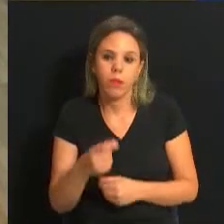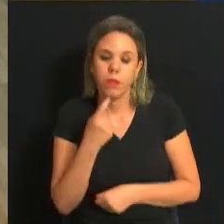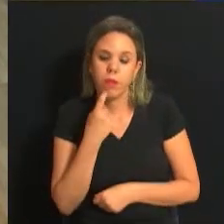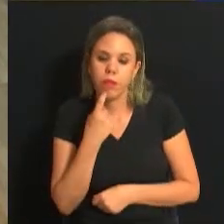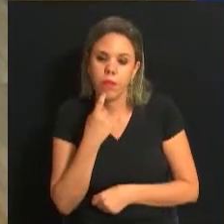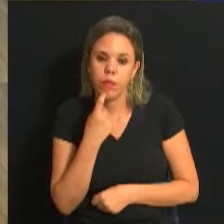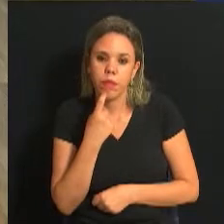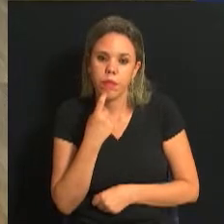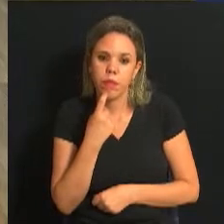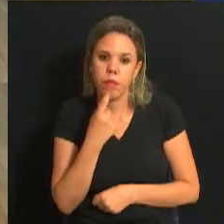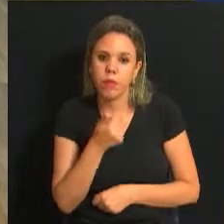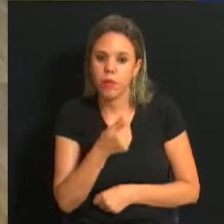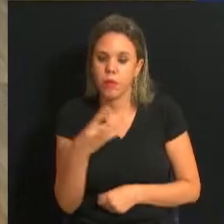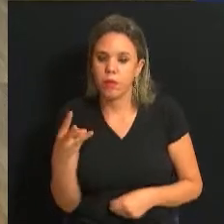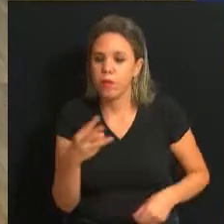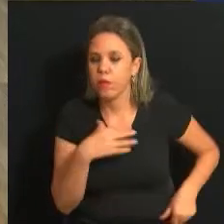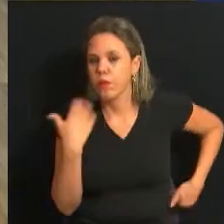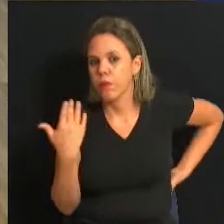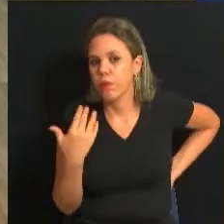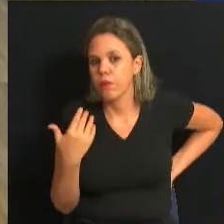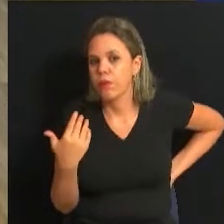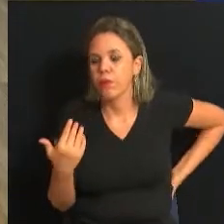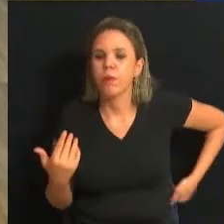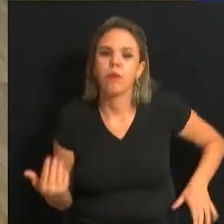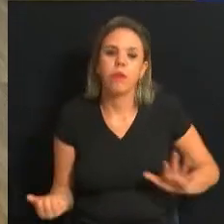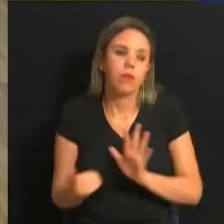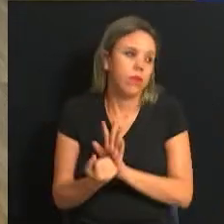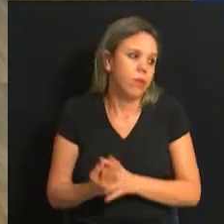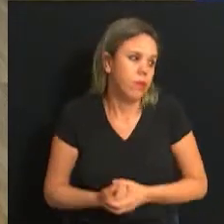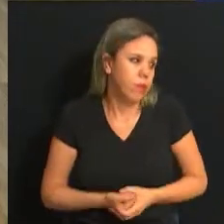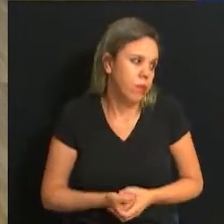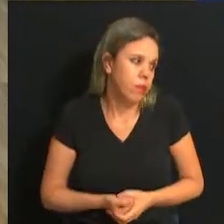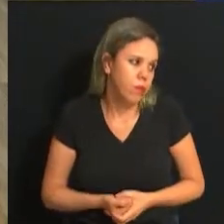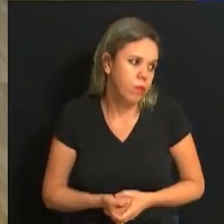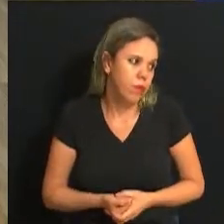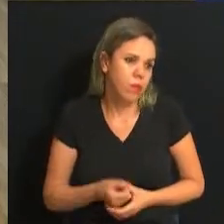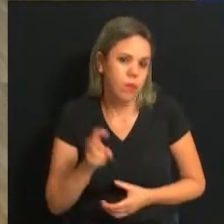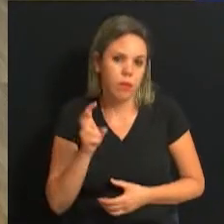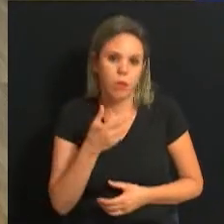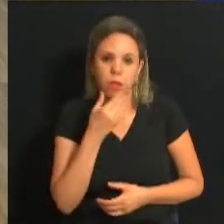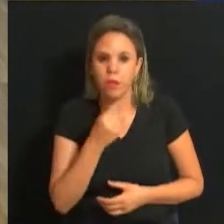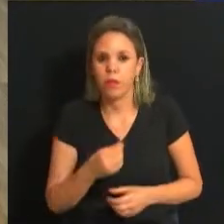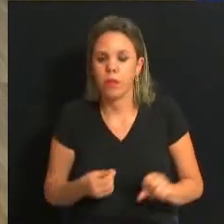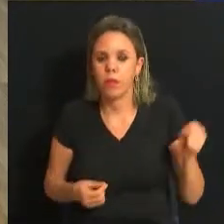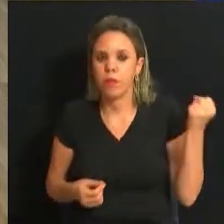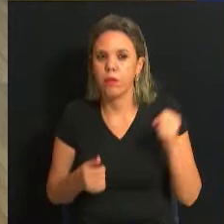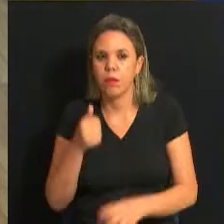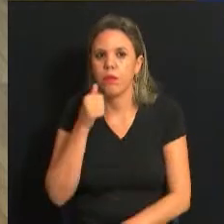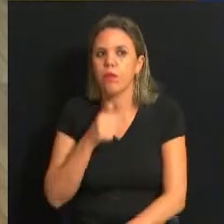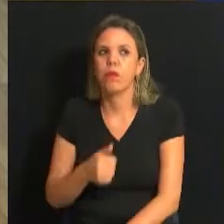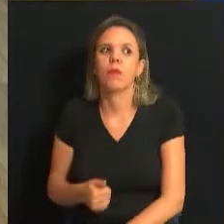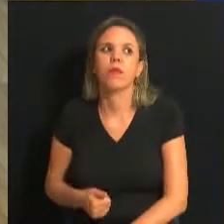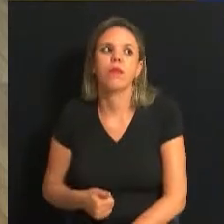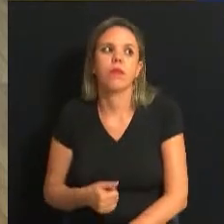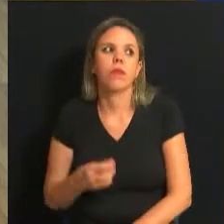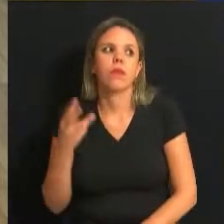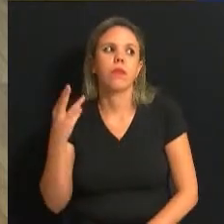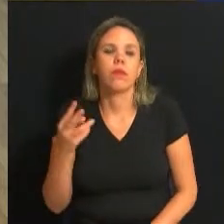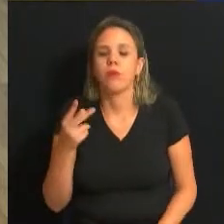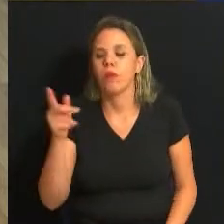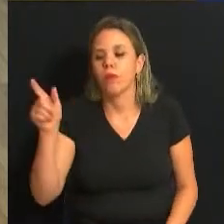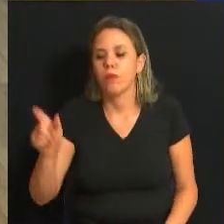mais 13 óbitos foram registrados, são 5 homens e 8 mulheres, 3